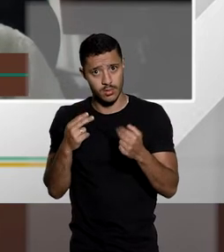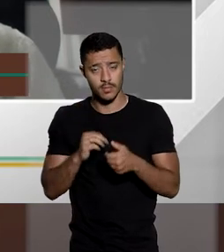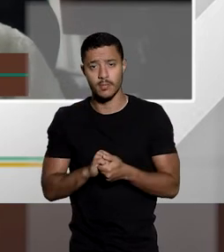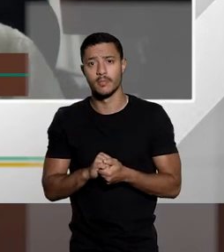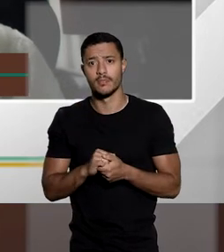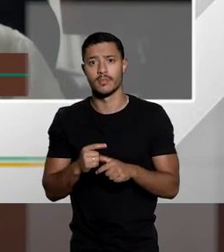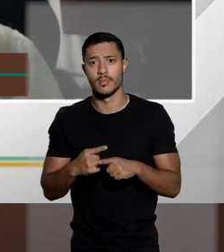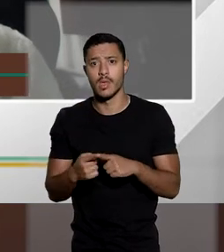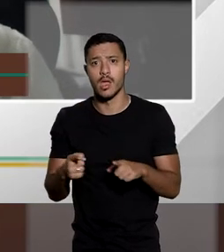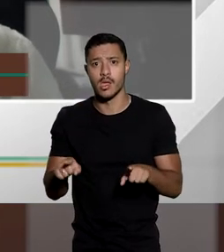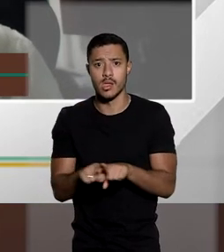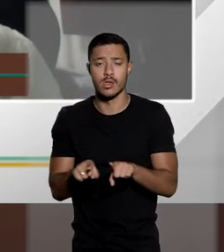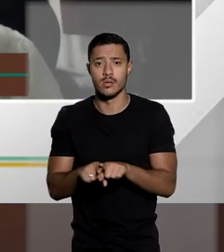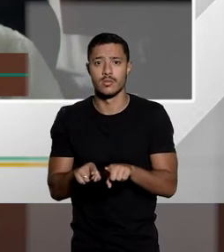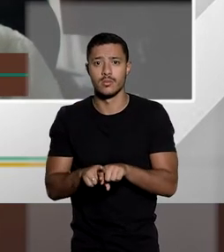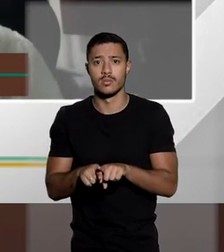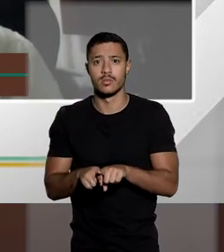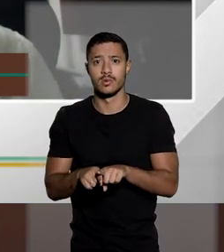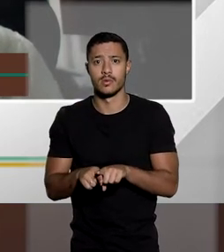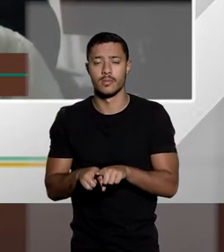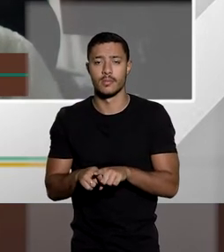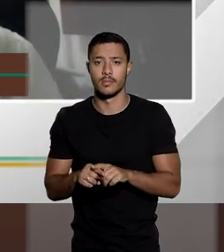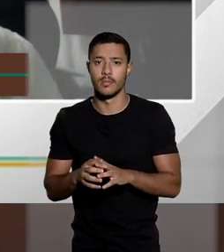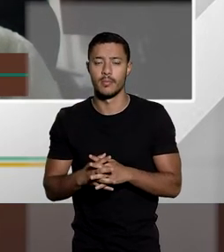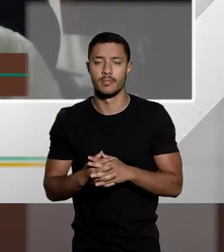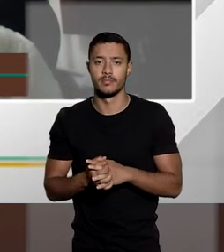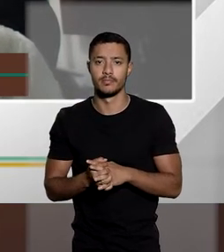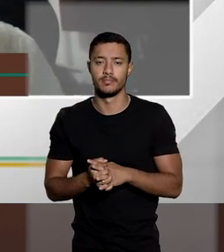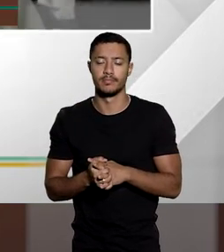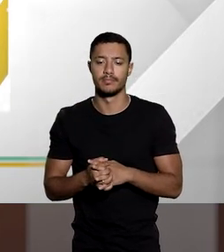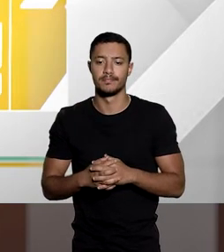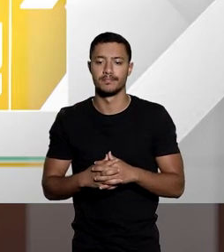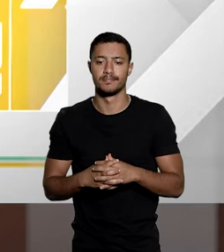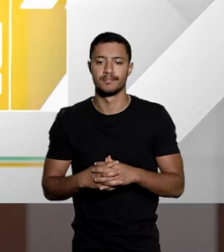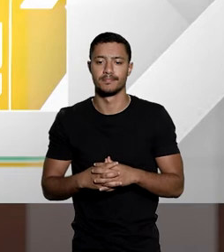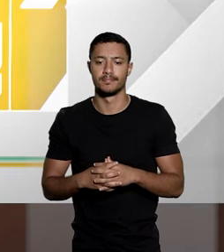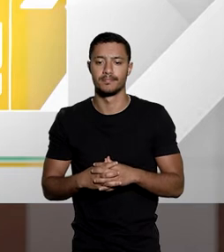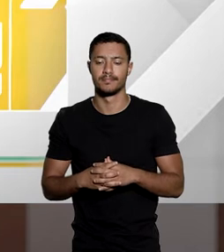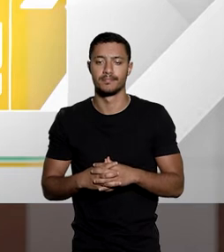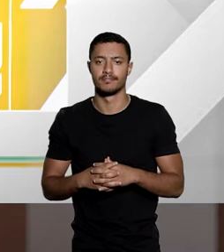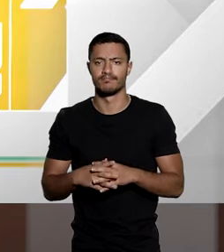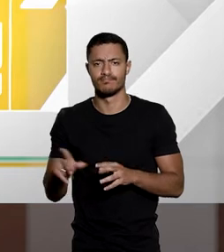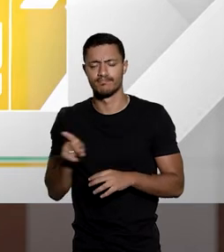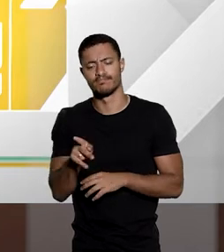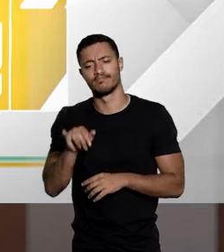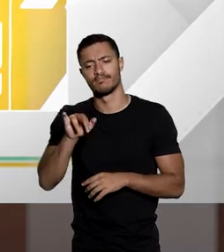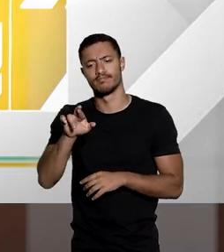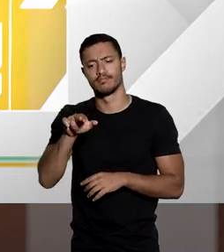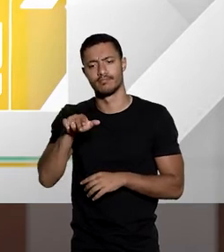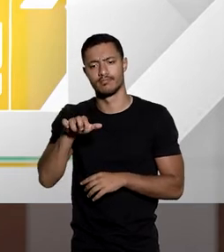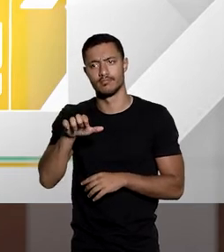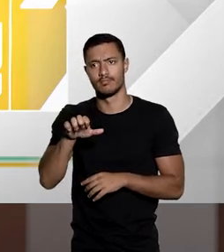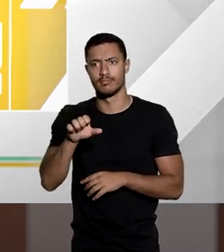principalmente pela presença das cláusulas exorbitantes. Professora Irene, e quais foram as